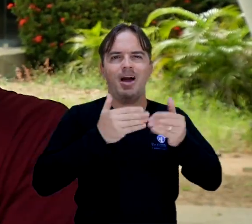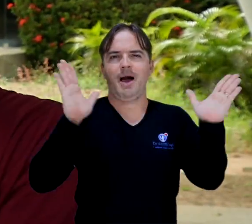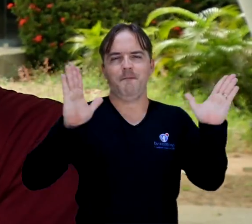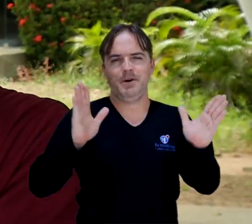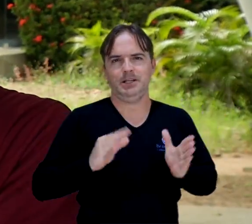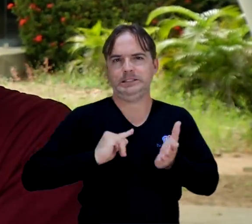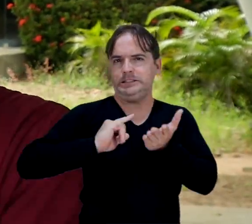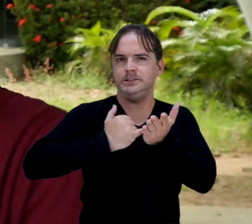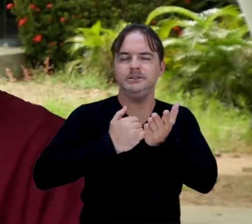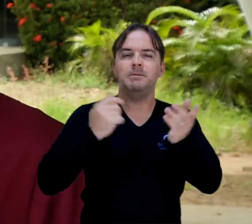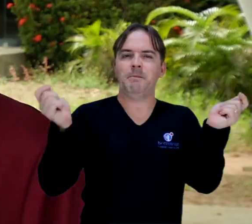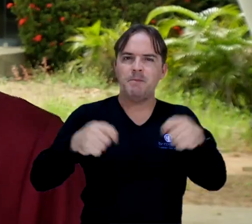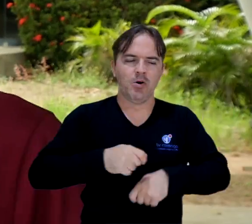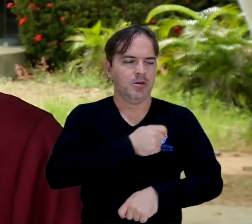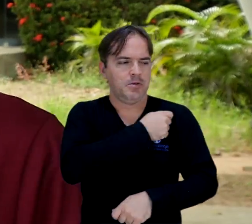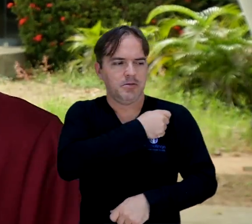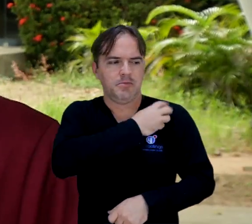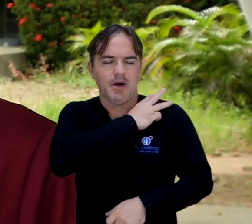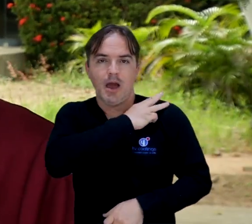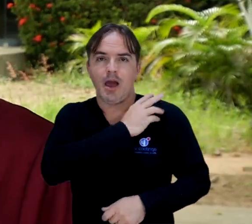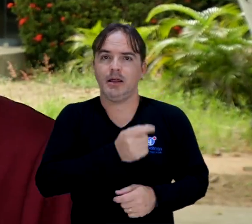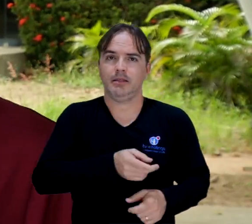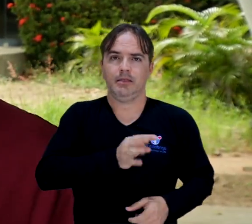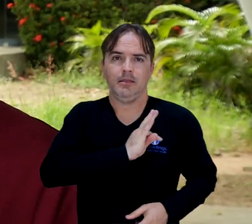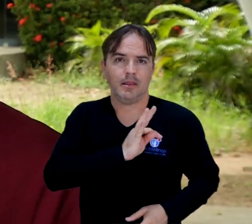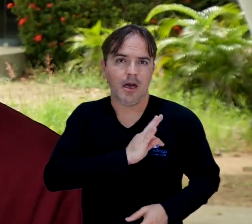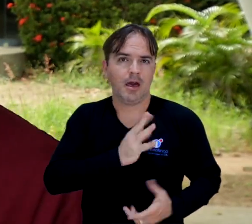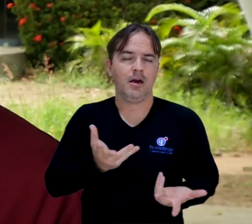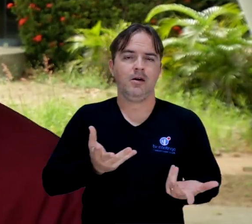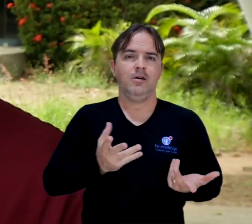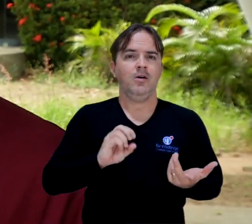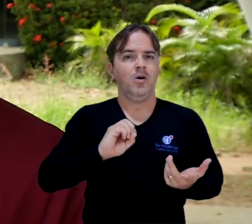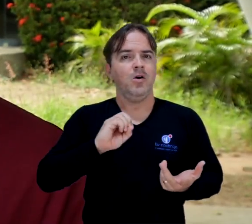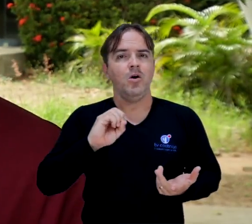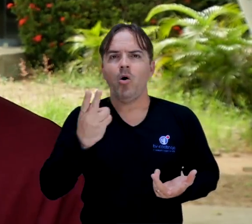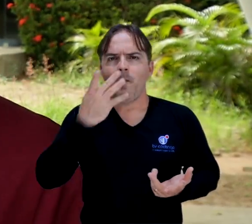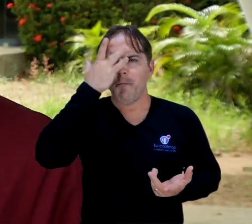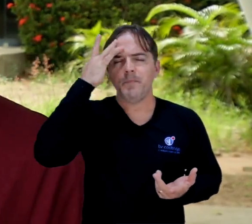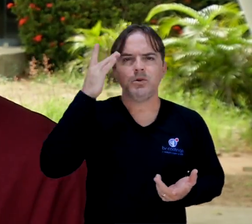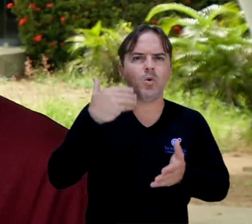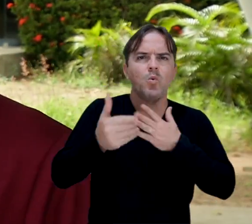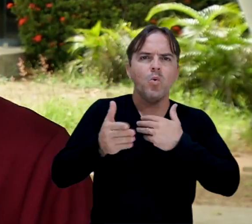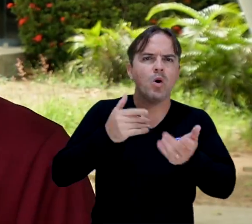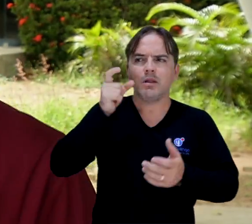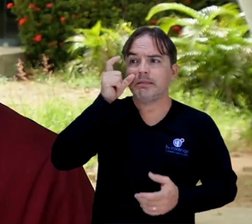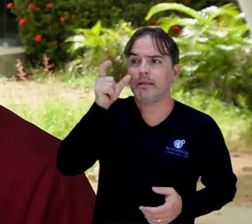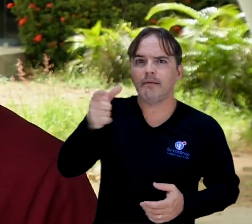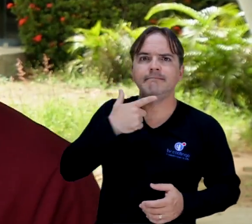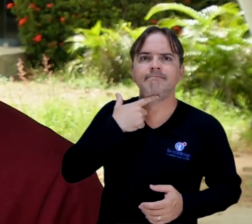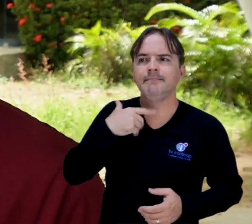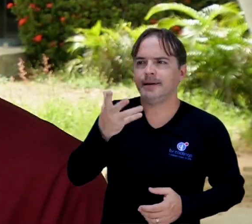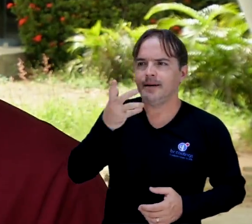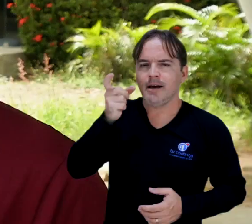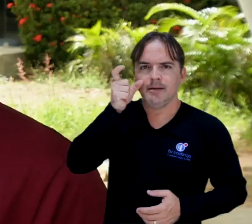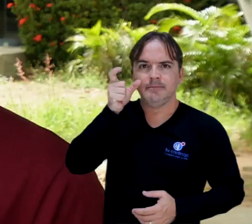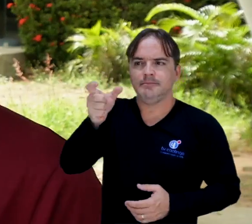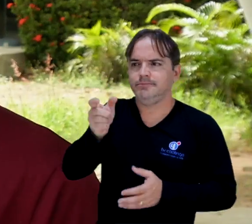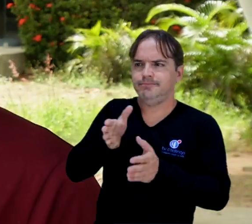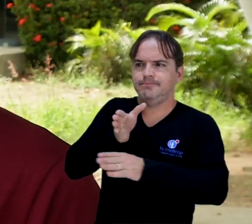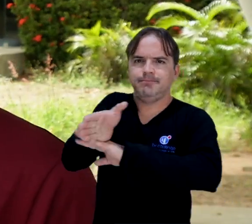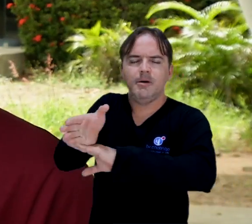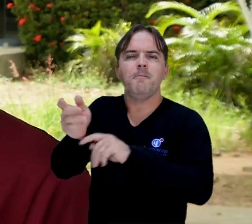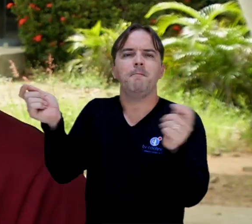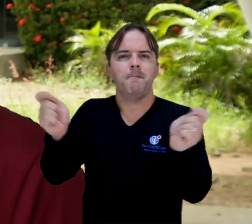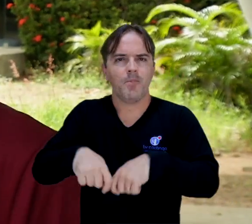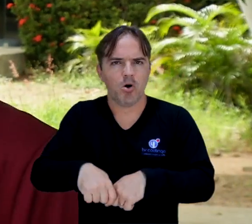gente já tem até inscritos de ensino médio, de ensino técnico, pessoas que estão apenas interessadas pelos temas que estão ali